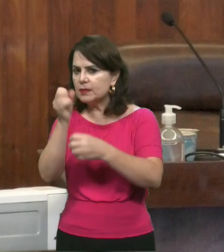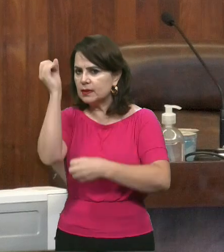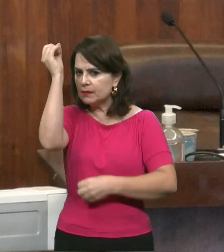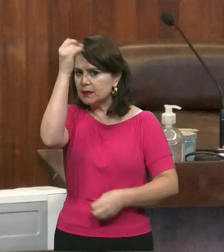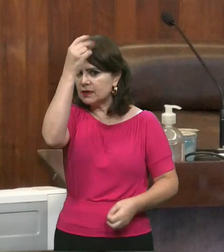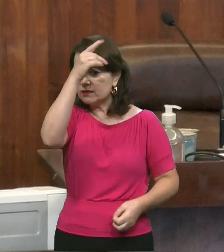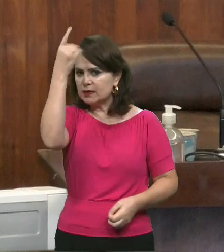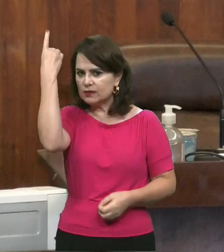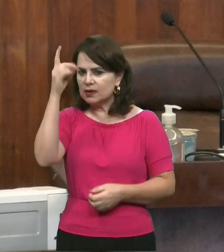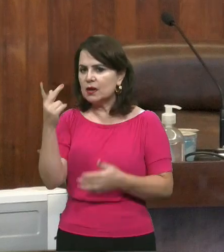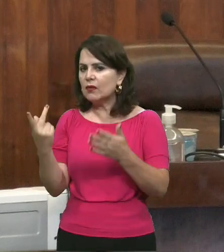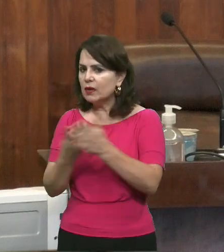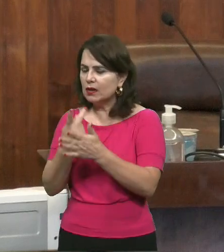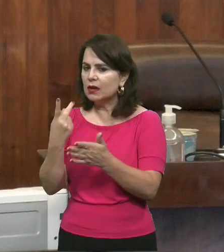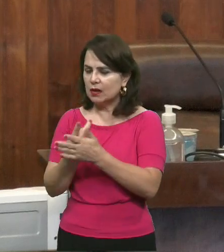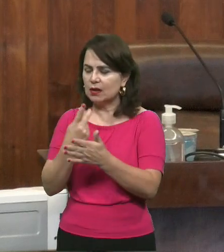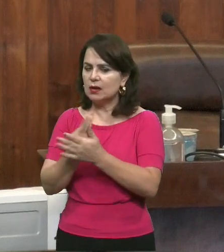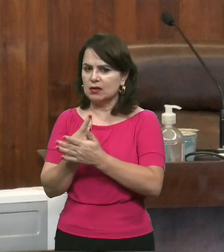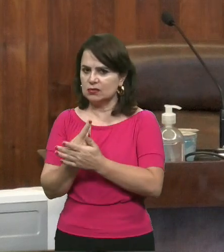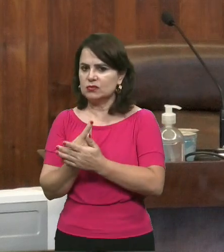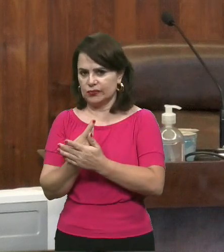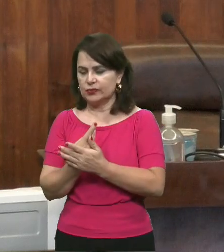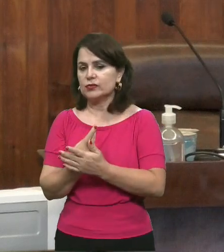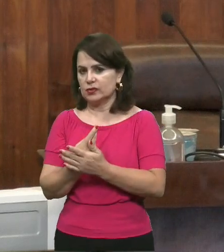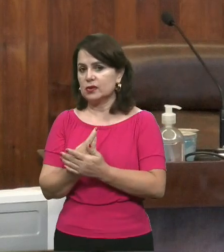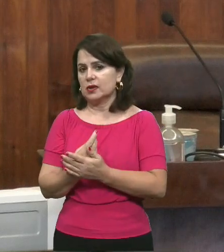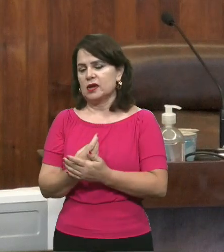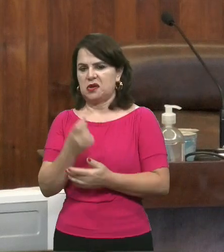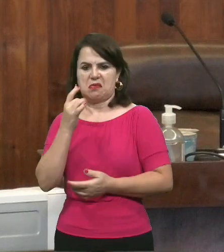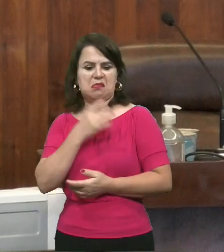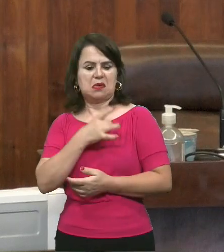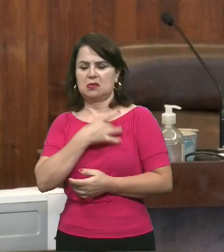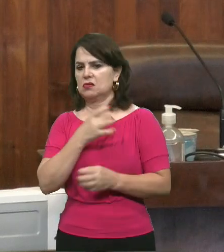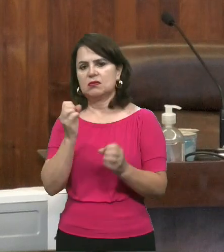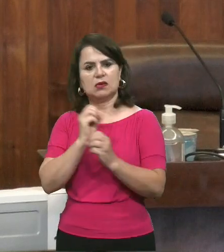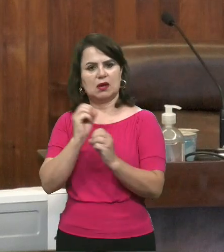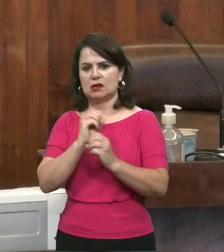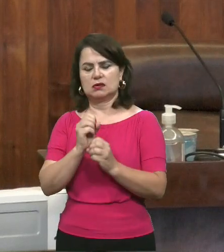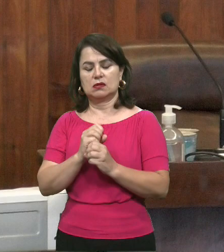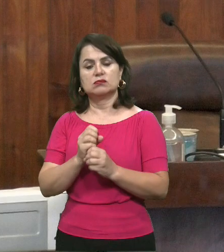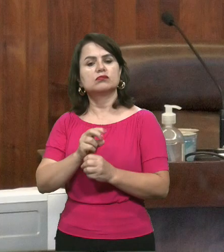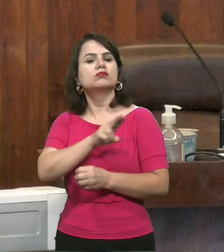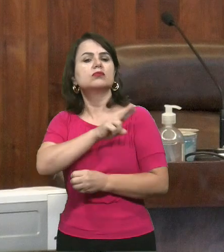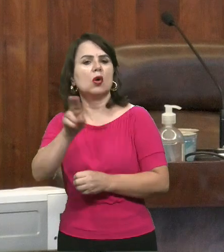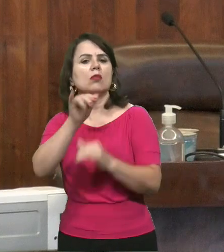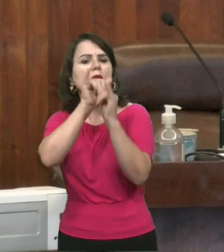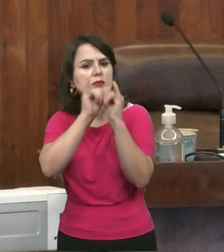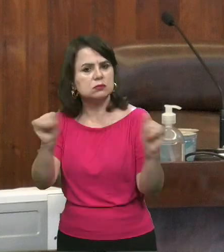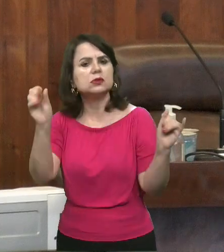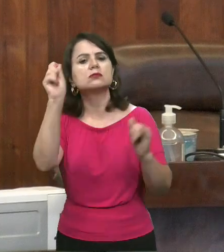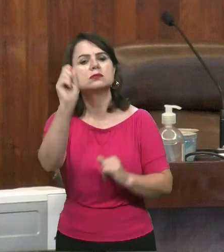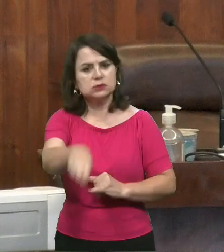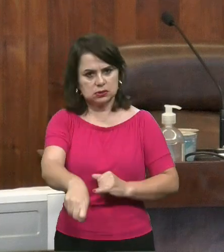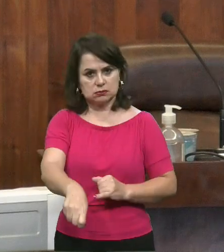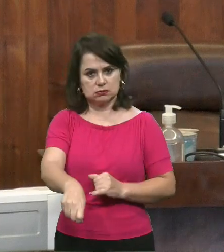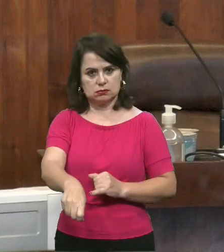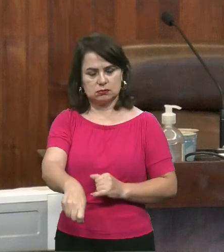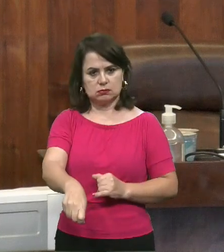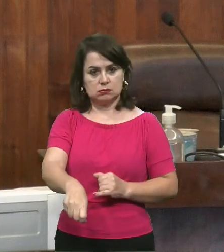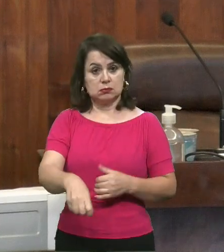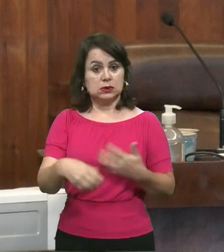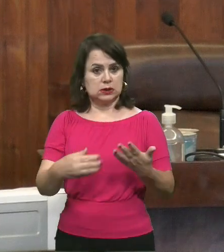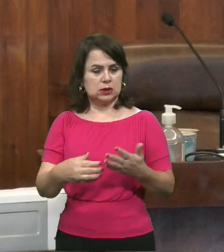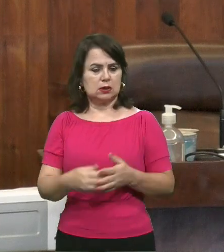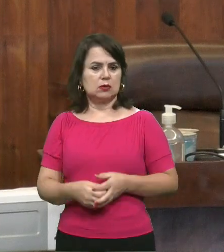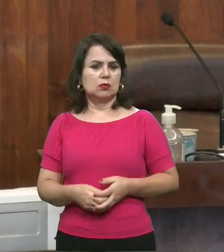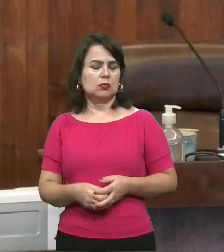um ato irregular ou desqualificado, eu não tenho nenhum problema em citá-lo. Então, às vezes, essa generalização, a